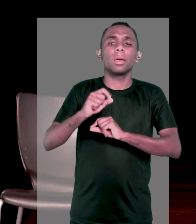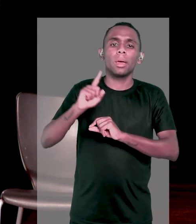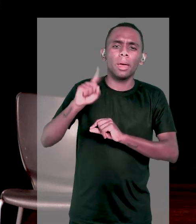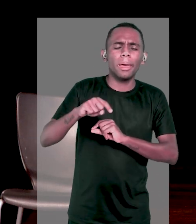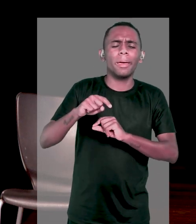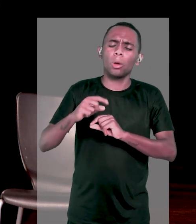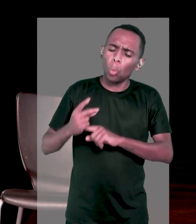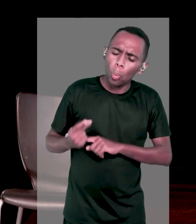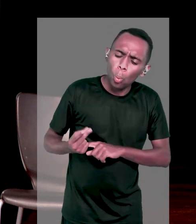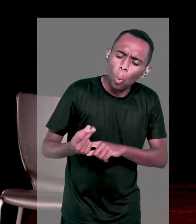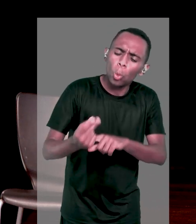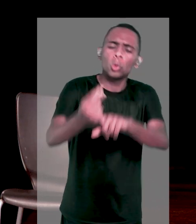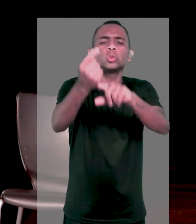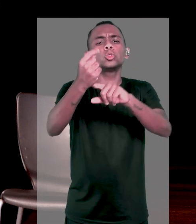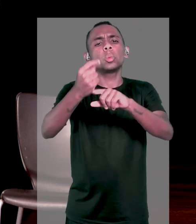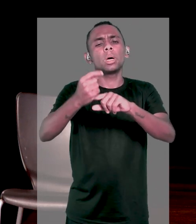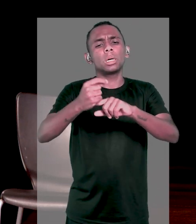estou falando muito deixa eu cortar um pouquinho